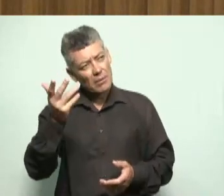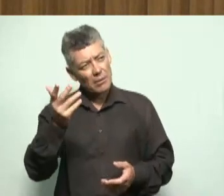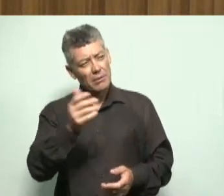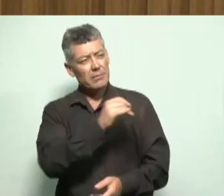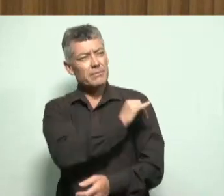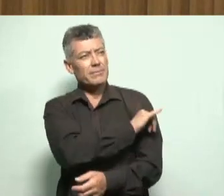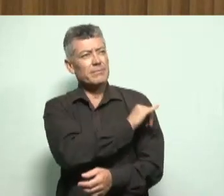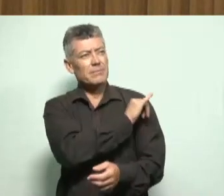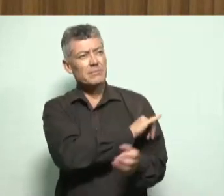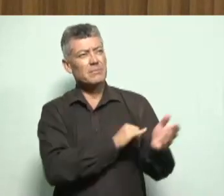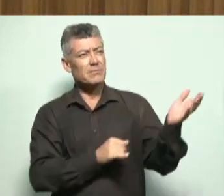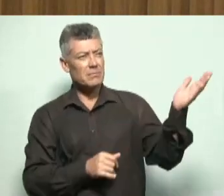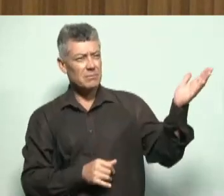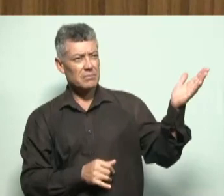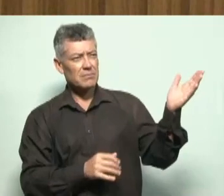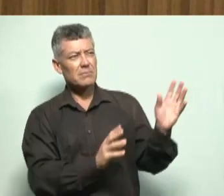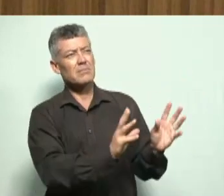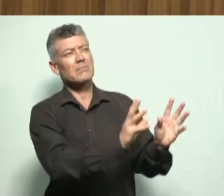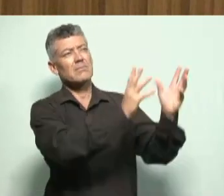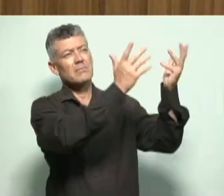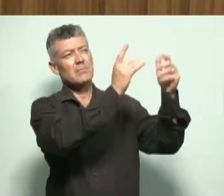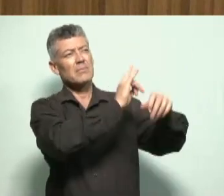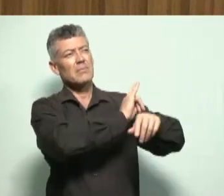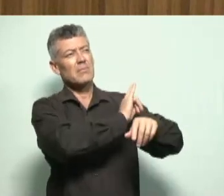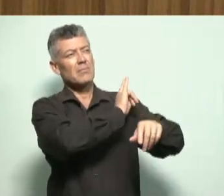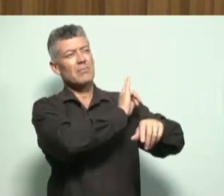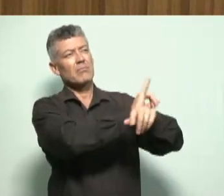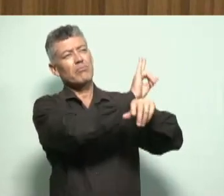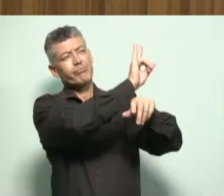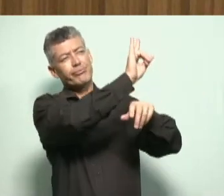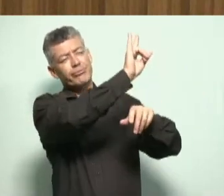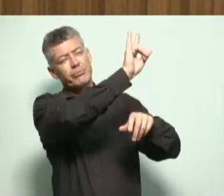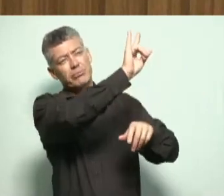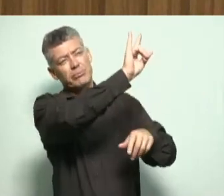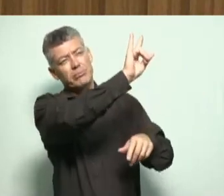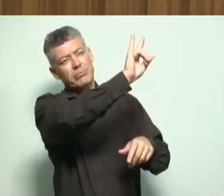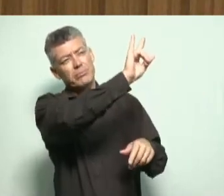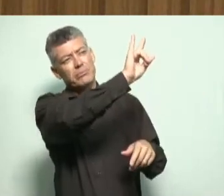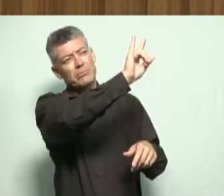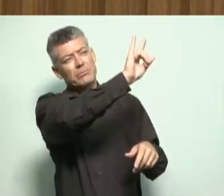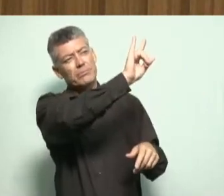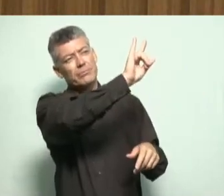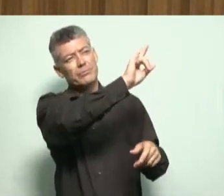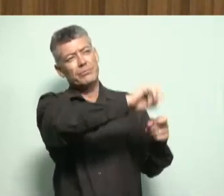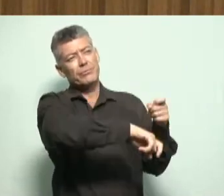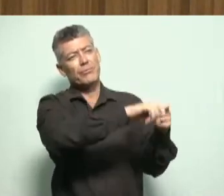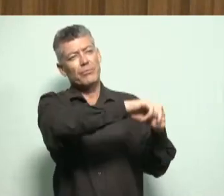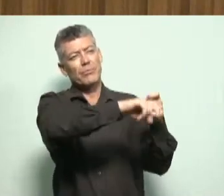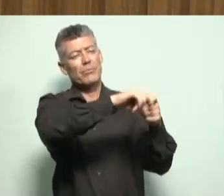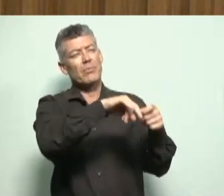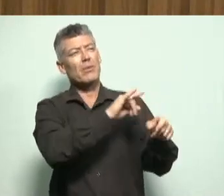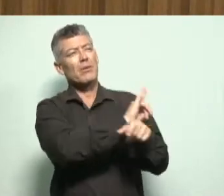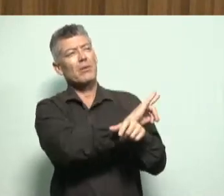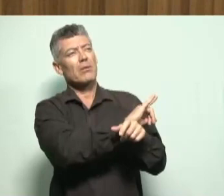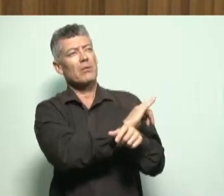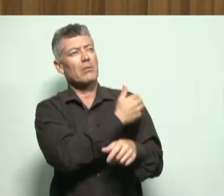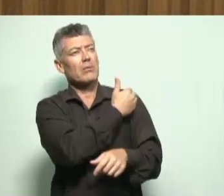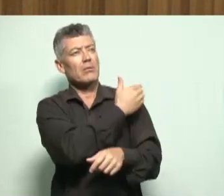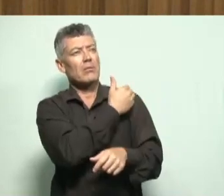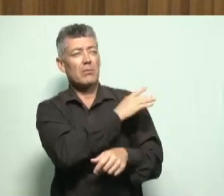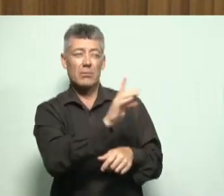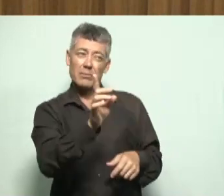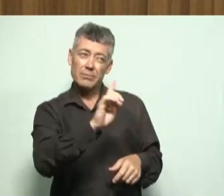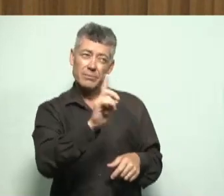Janeiro foi um show de depravação. E aqui não adianta dizer, ah, o vereador Anderson tem preconceito. Não, não